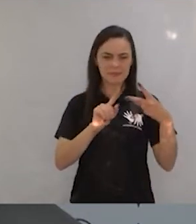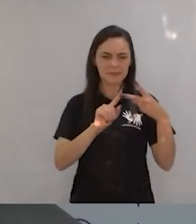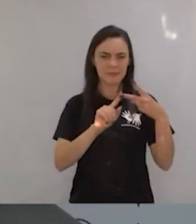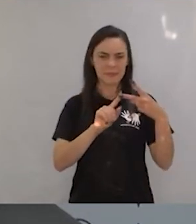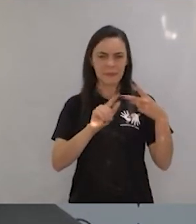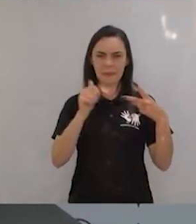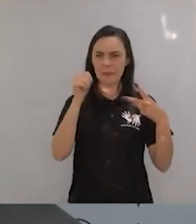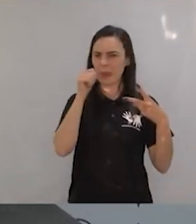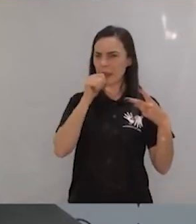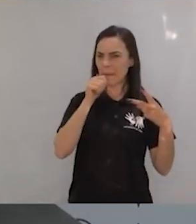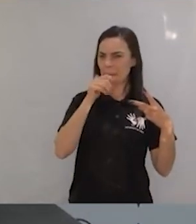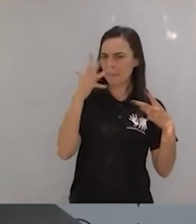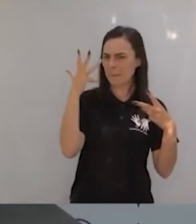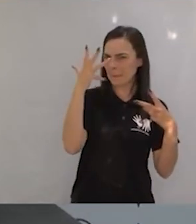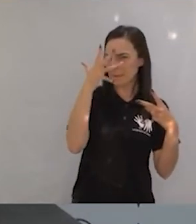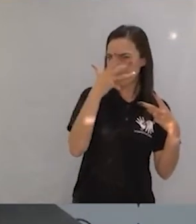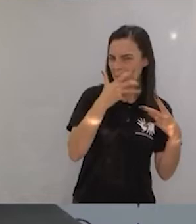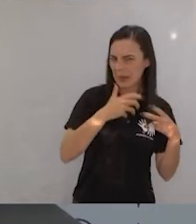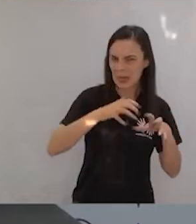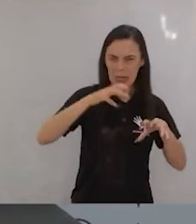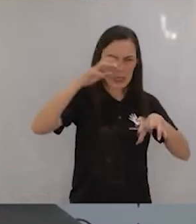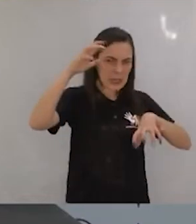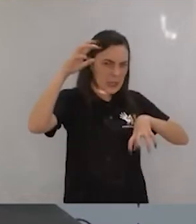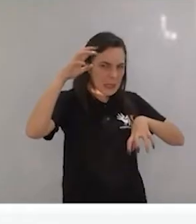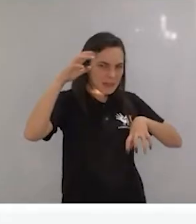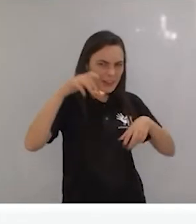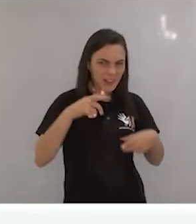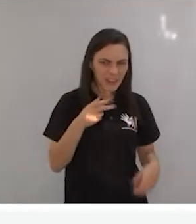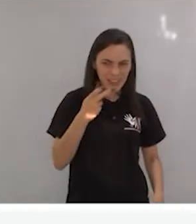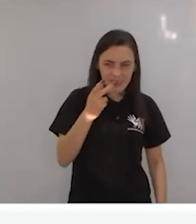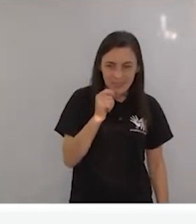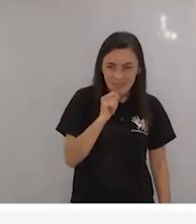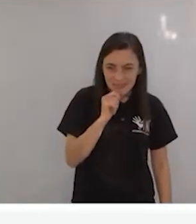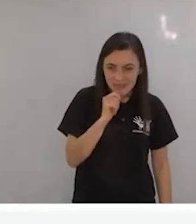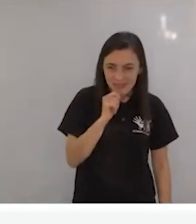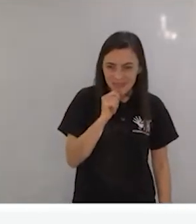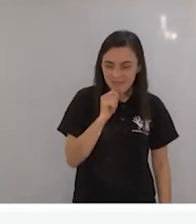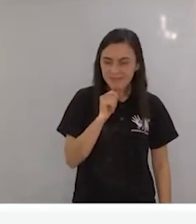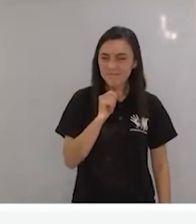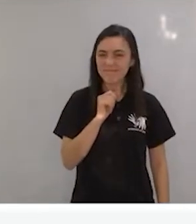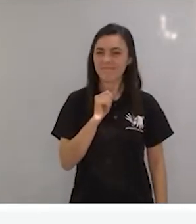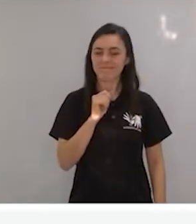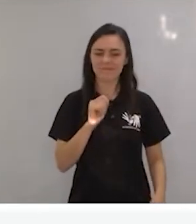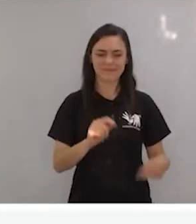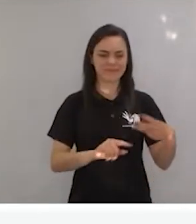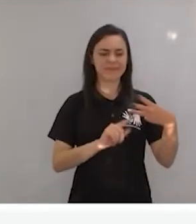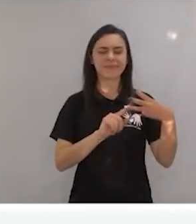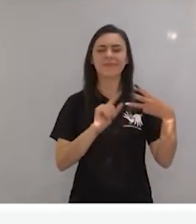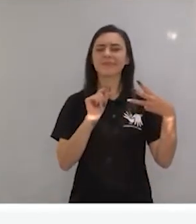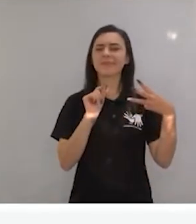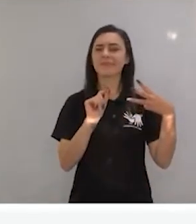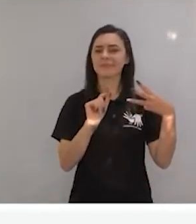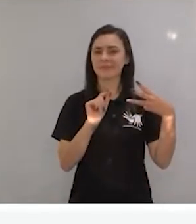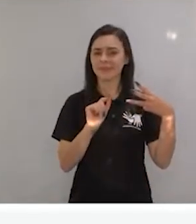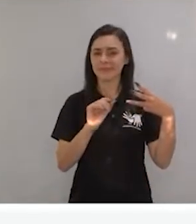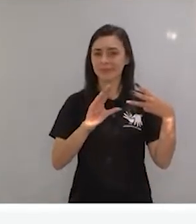A Bela e a Fera? Falamos da Bela e a Fera aqui? Só pode ser